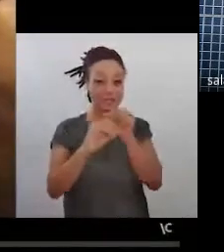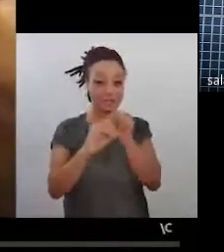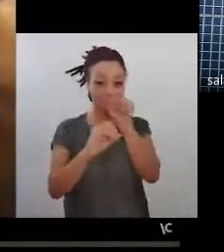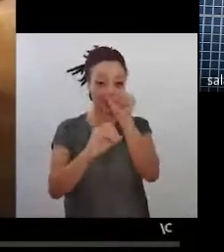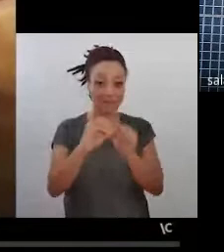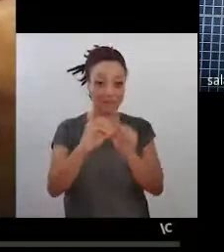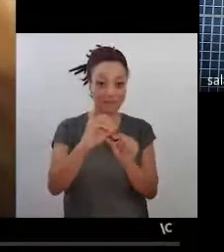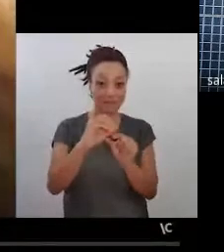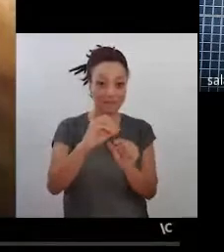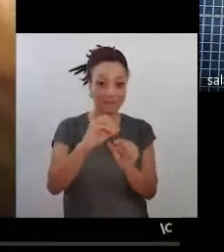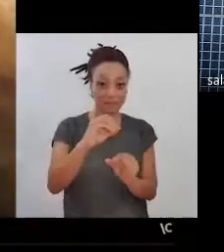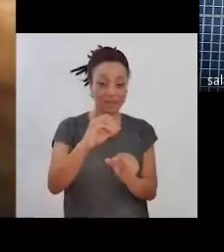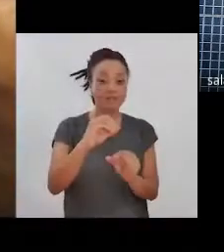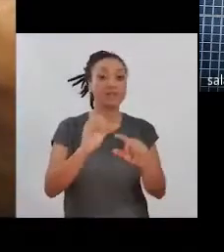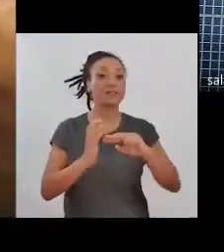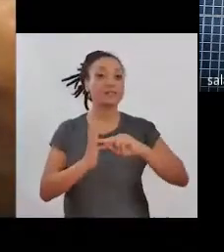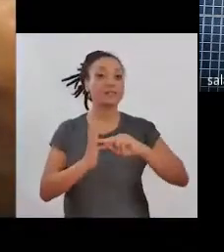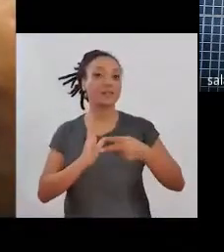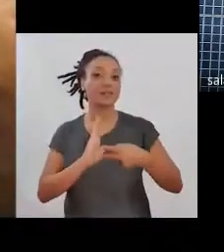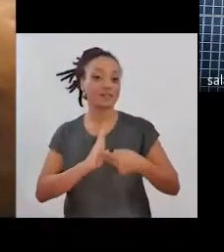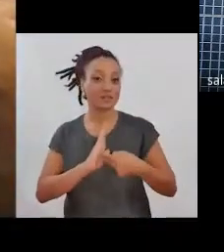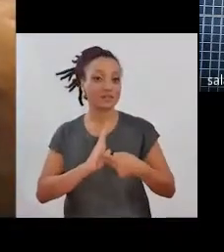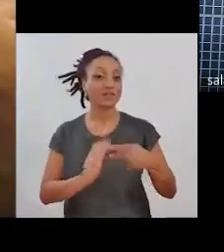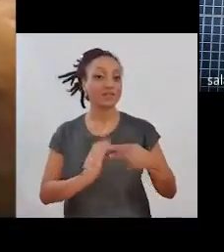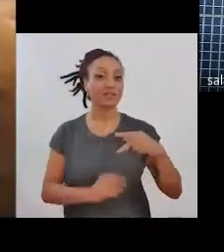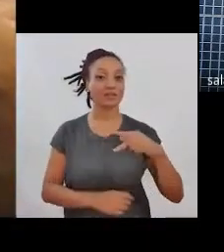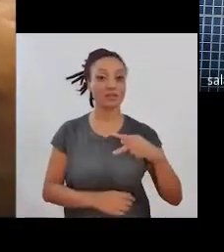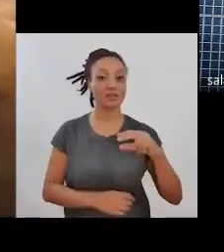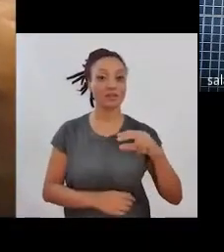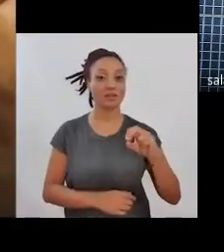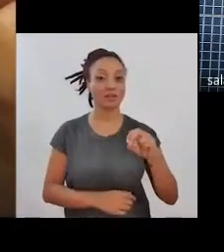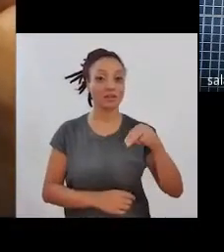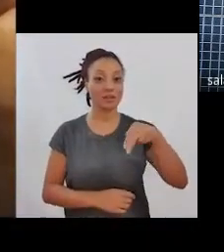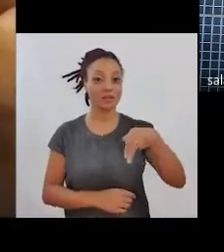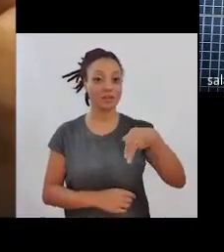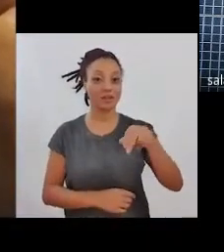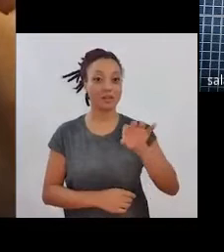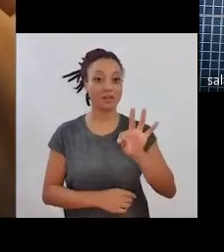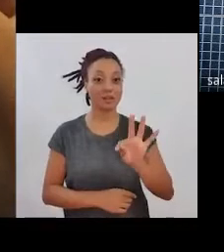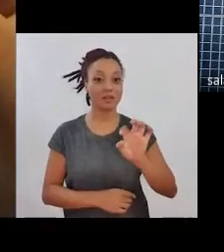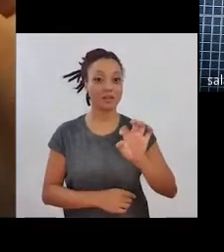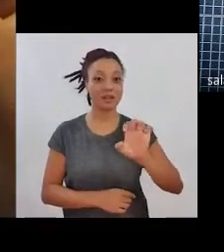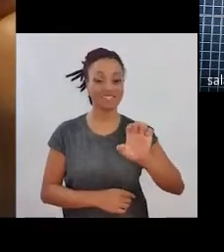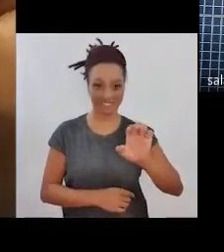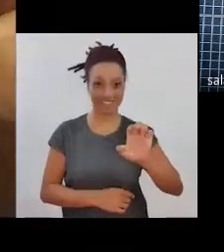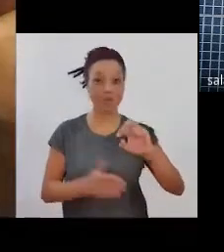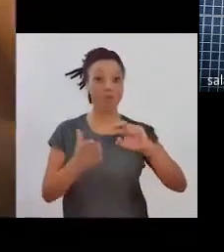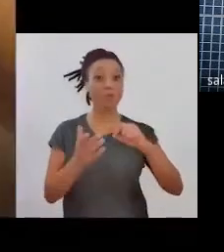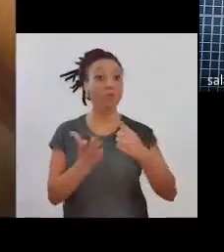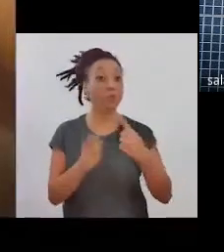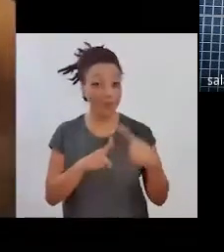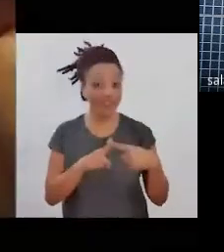ela está mostrando o molde vazado, né? Molde vazado de um círculo, de uma florzinha, tá? De